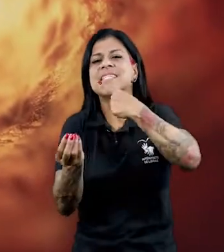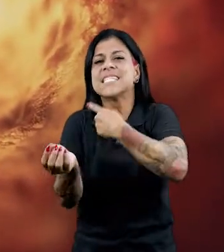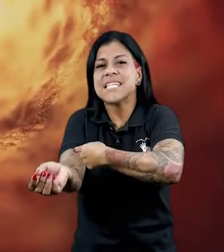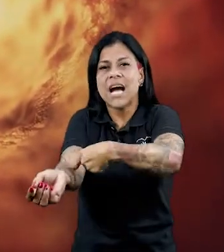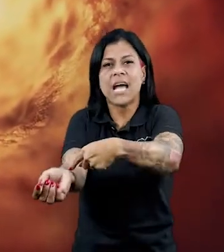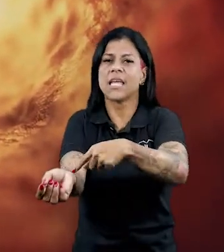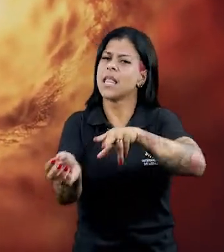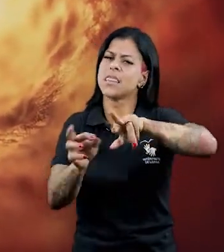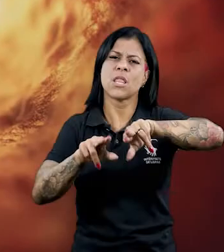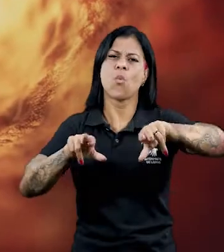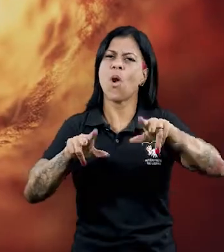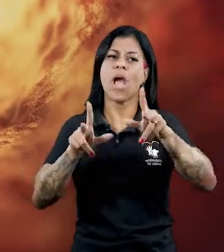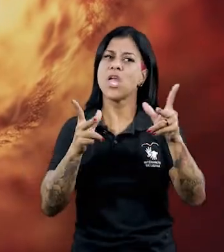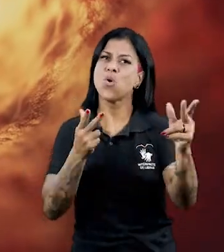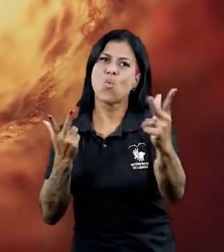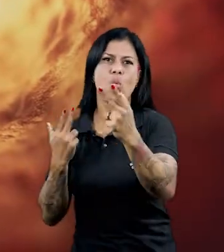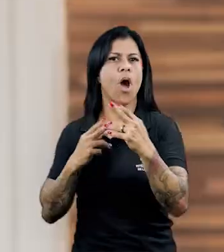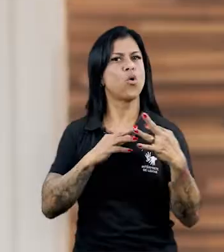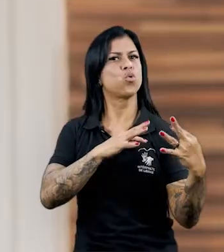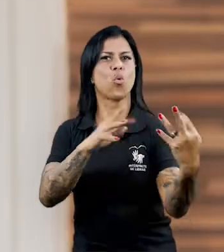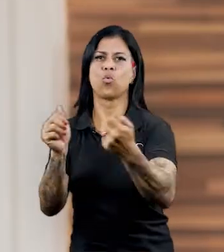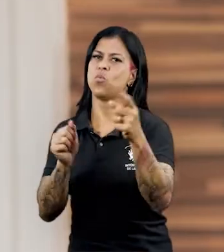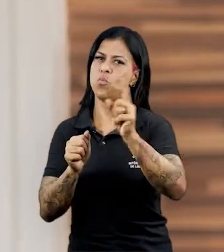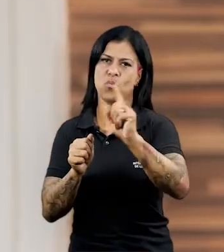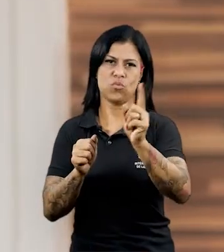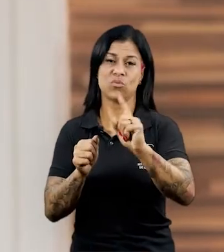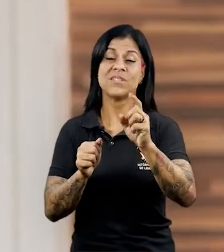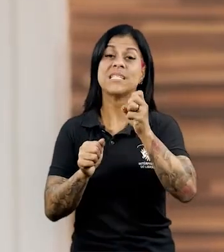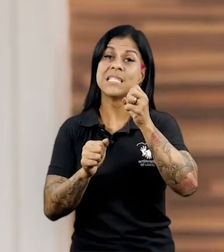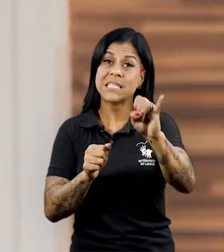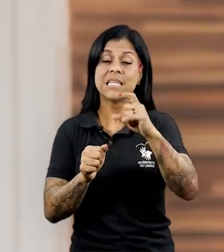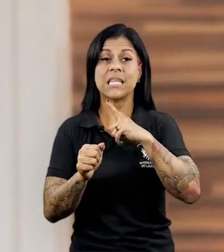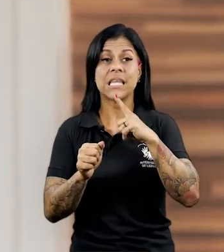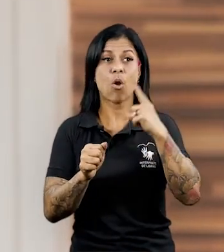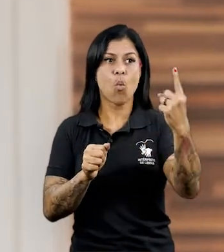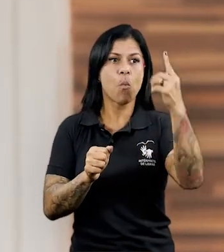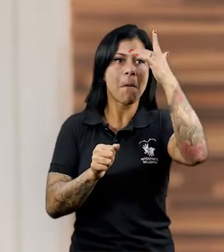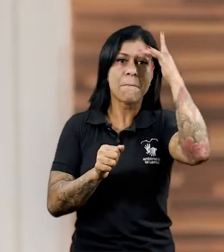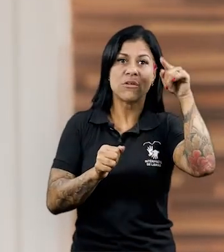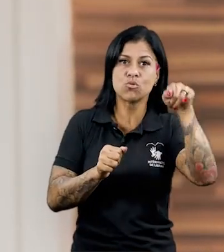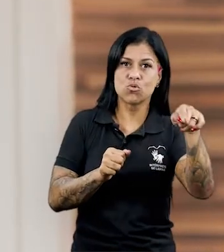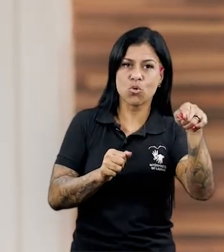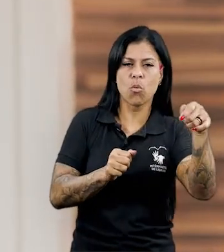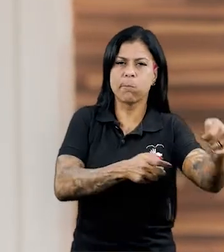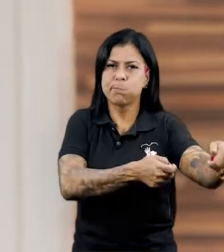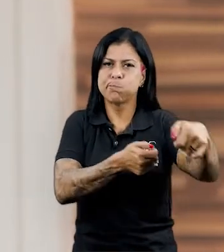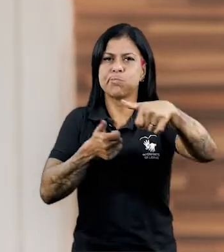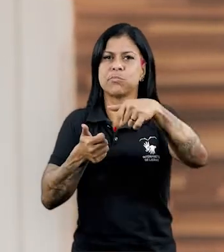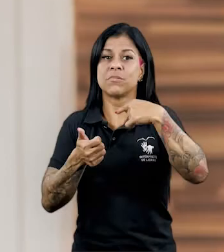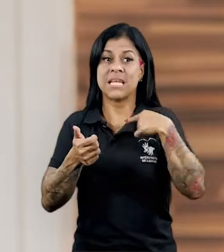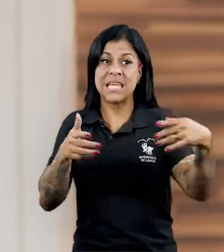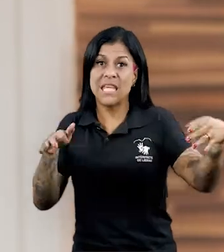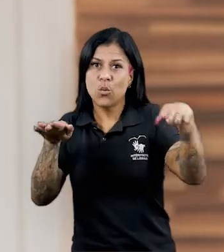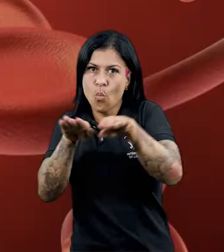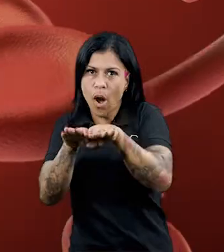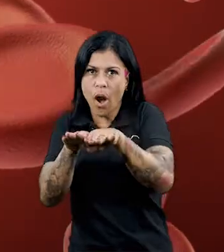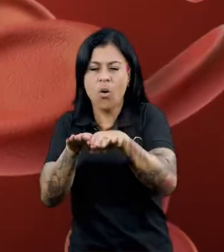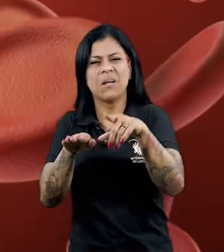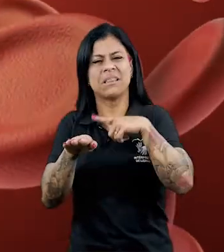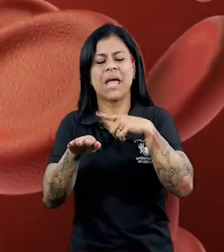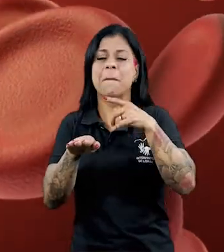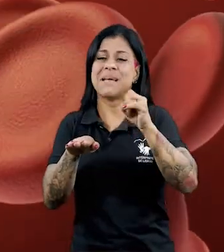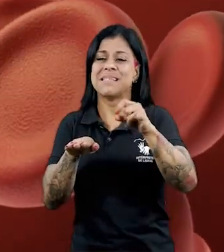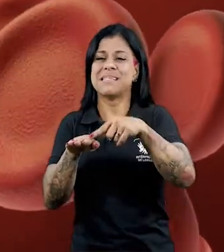são iguais em todos os indivíduos. Se um doador recebe sangue incompatível com o seu, as hemácias são interpretadas